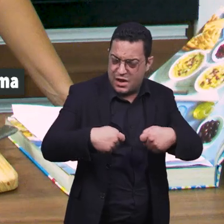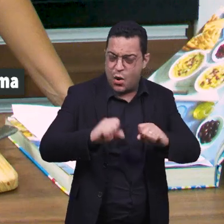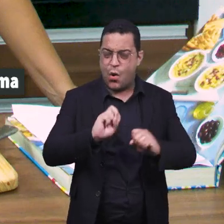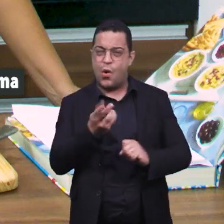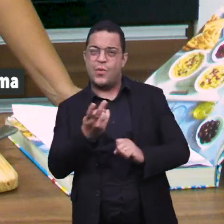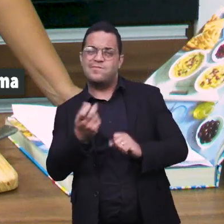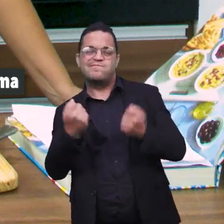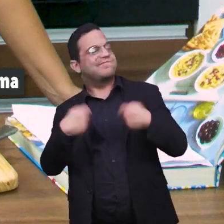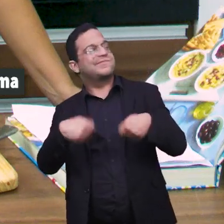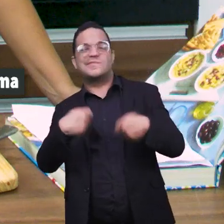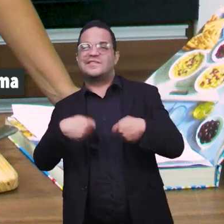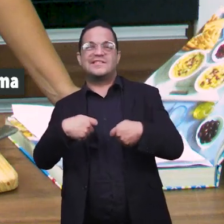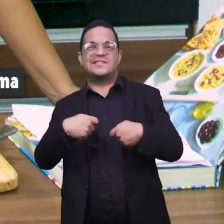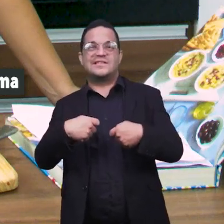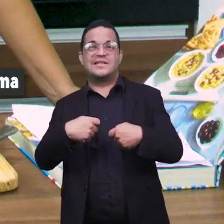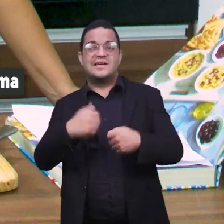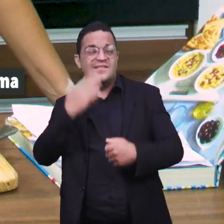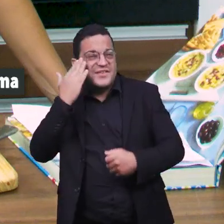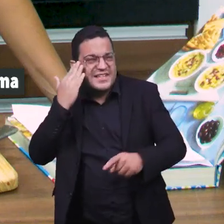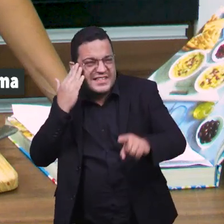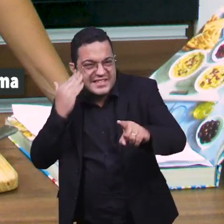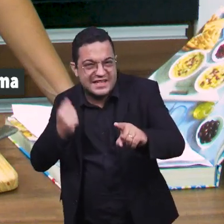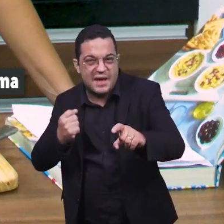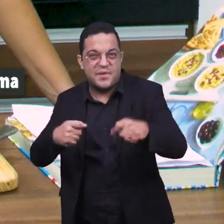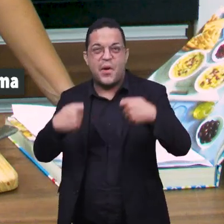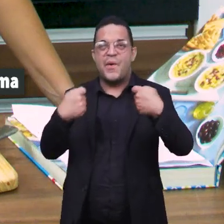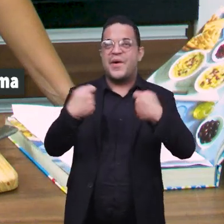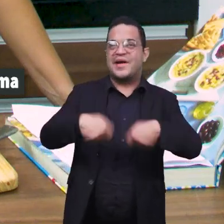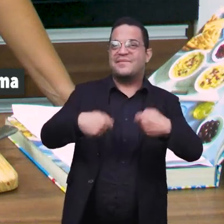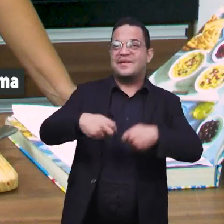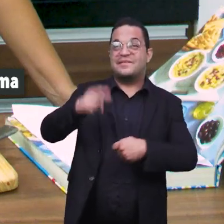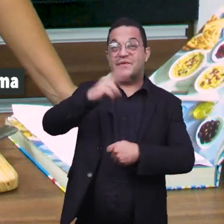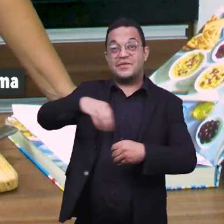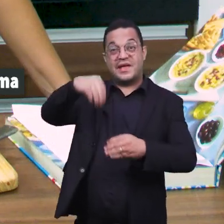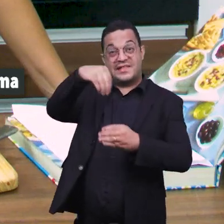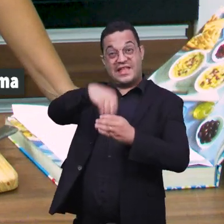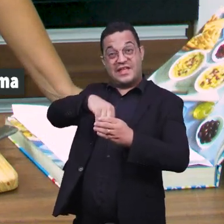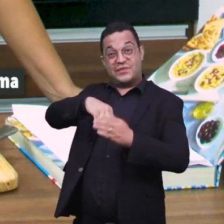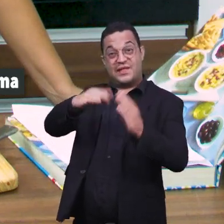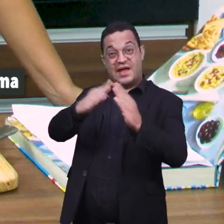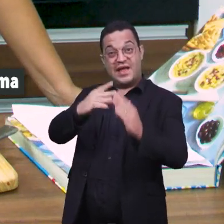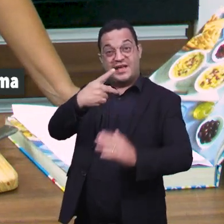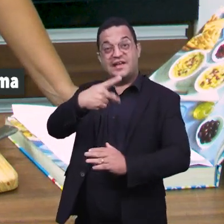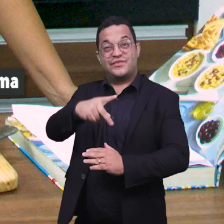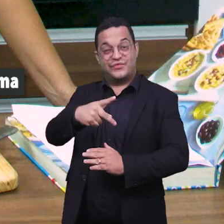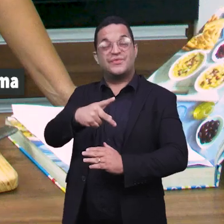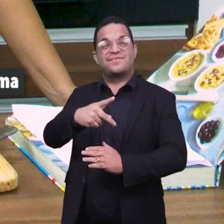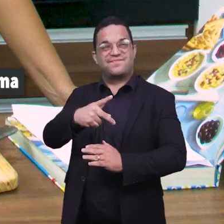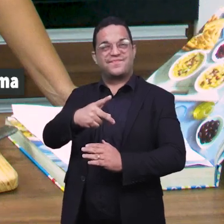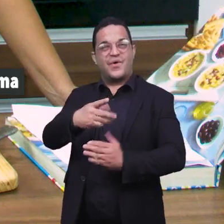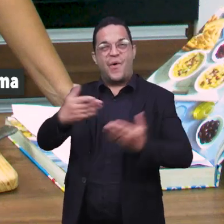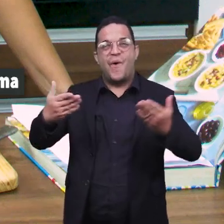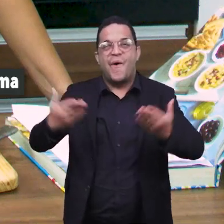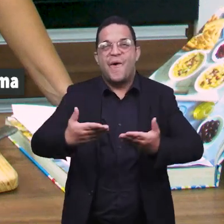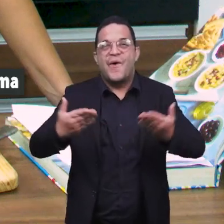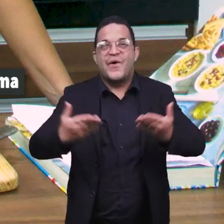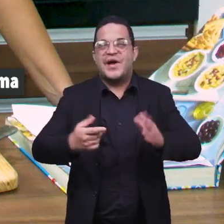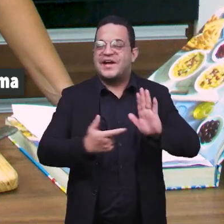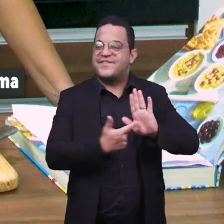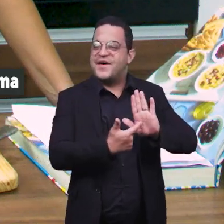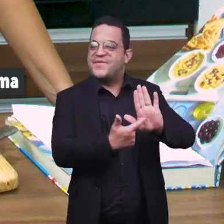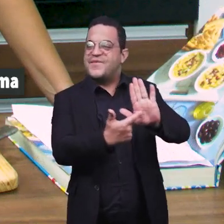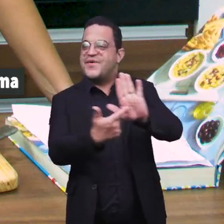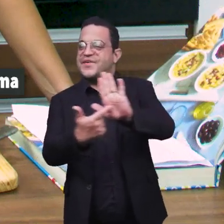é essencial? Será que você sabe o que realmente é essencial na sua cozinha? Hoje nós vamos mostrar para